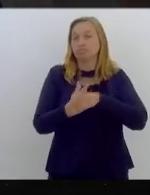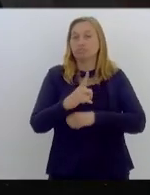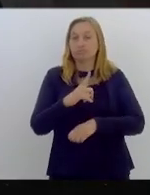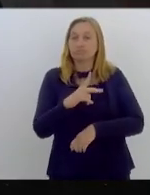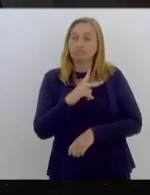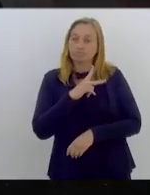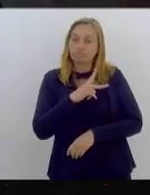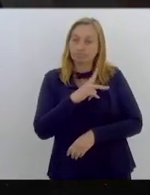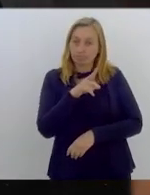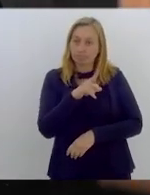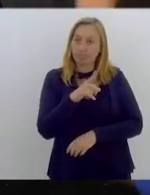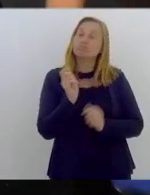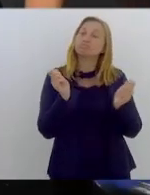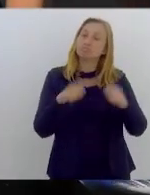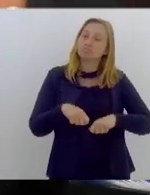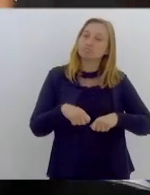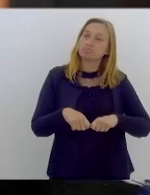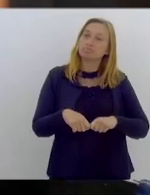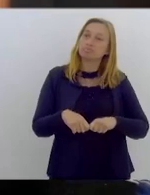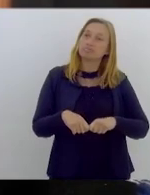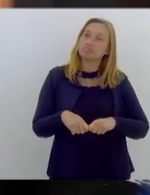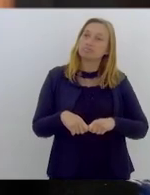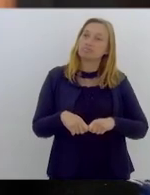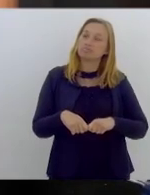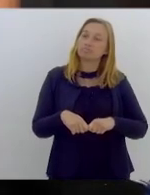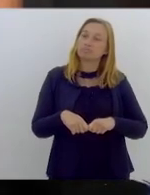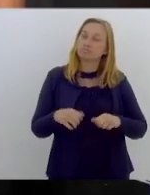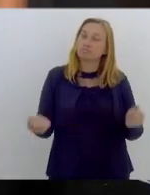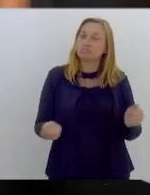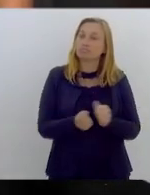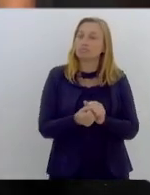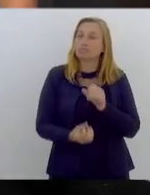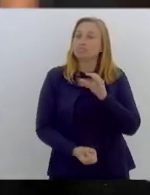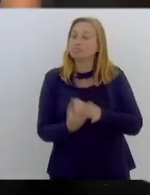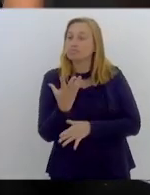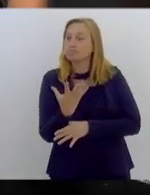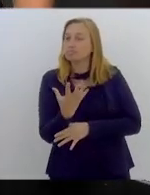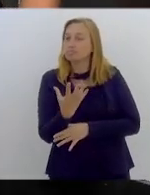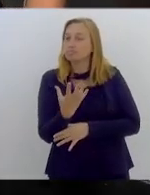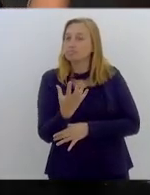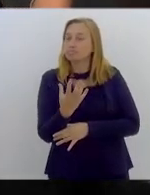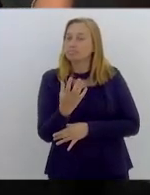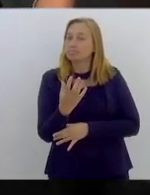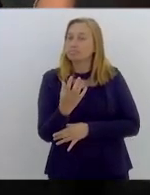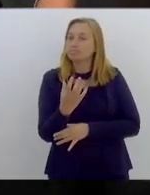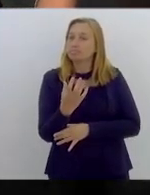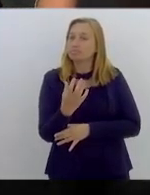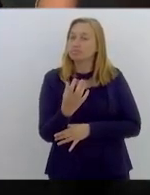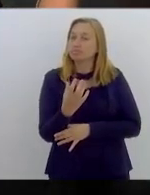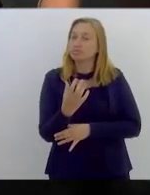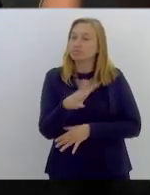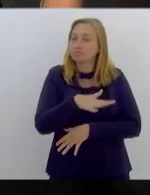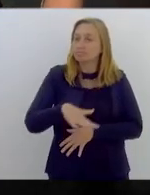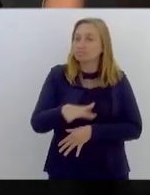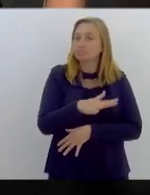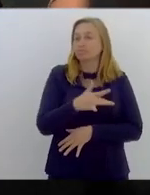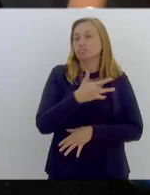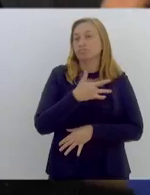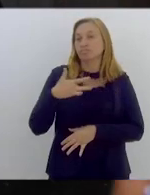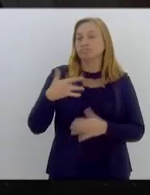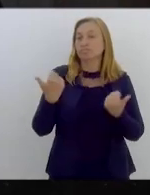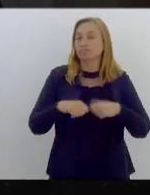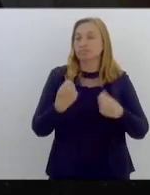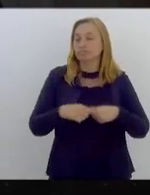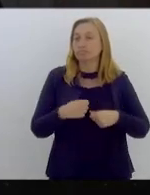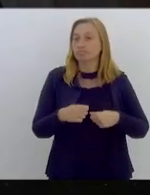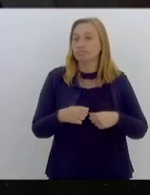mesmo possibilidade de estar envolvido na produção de insumos que as unidades de saúde precisam para fazer